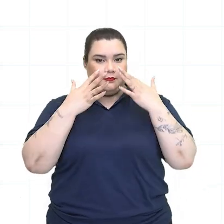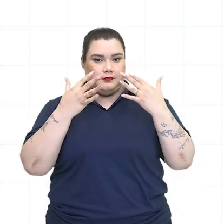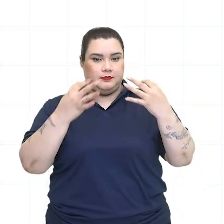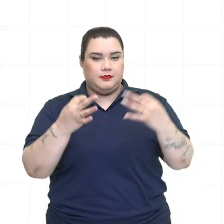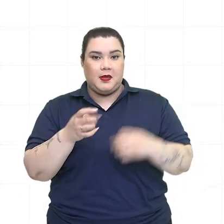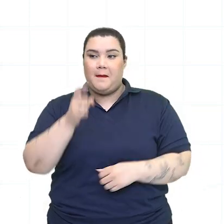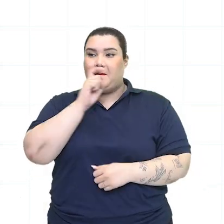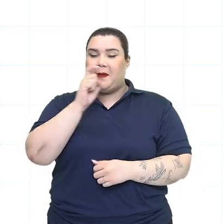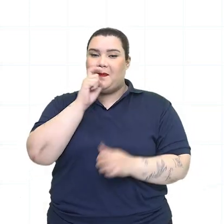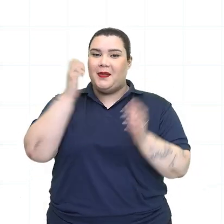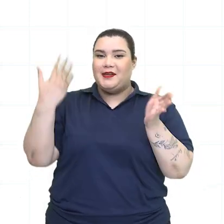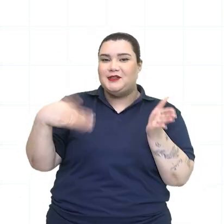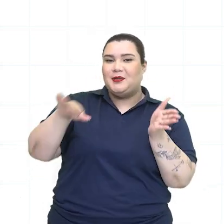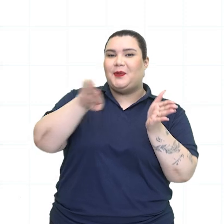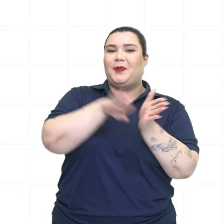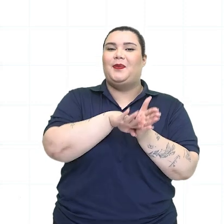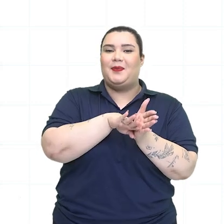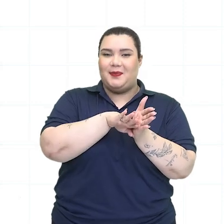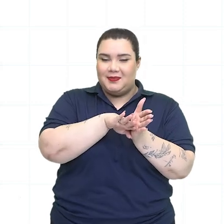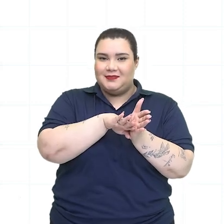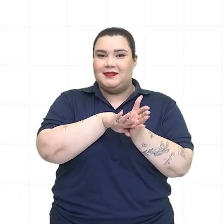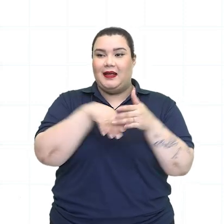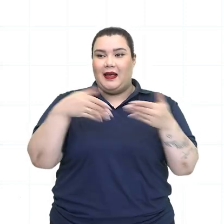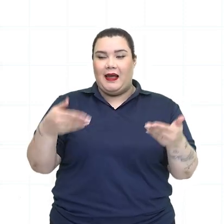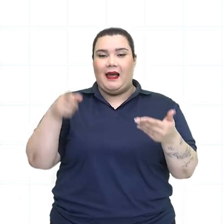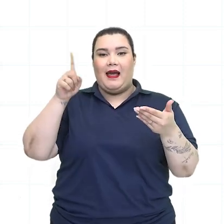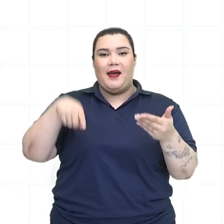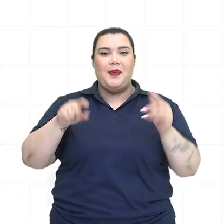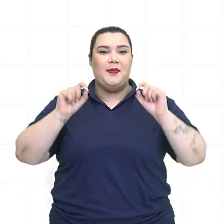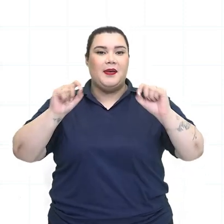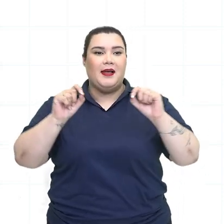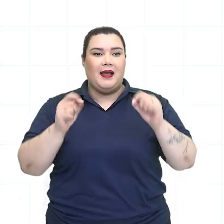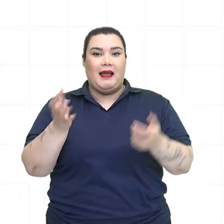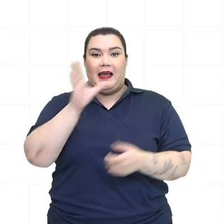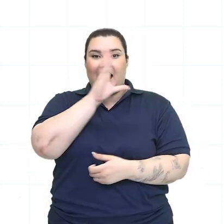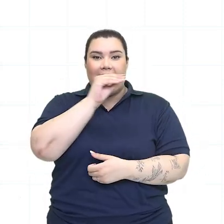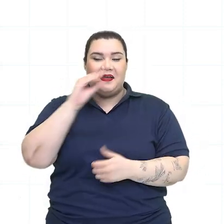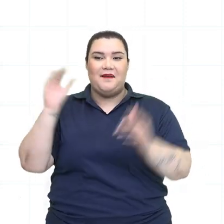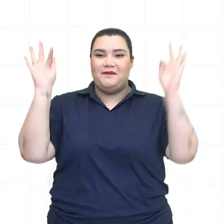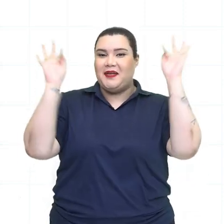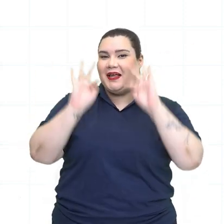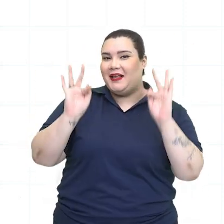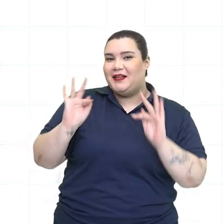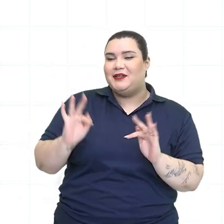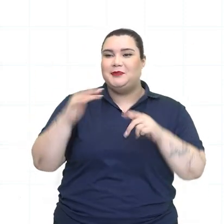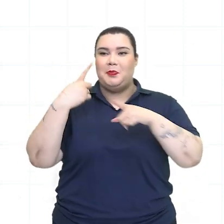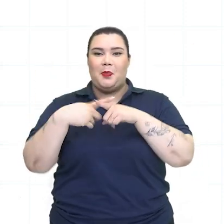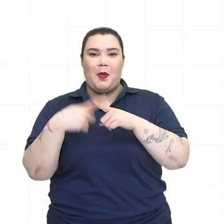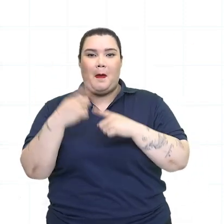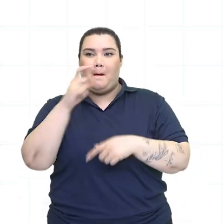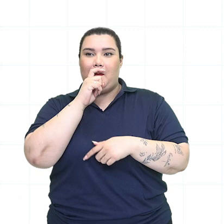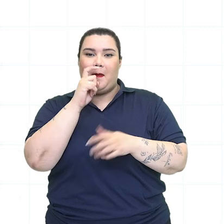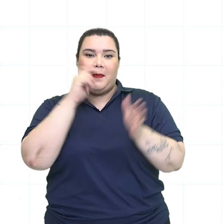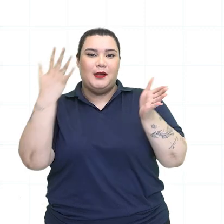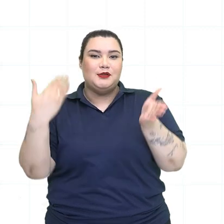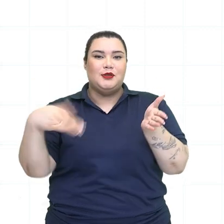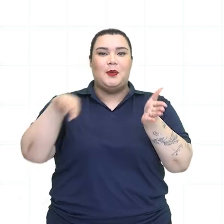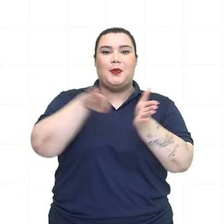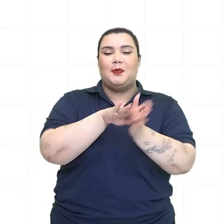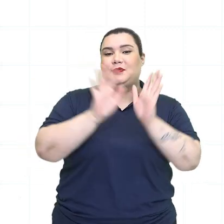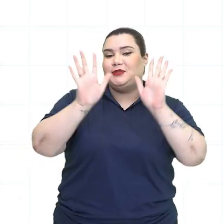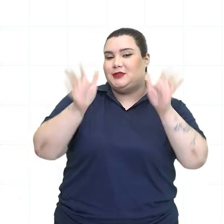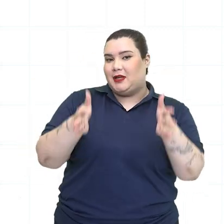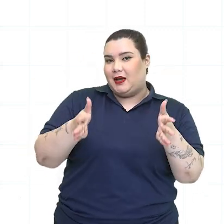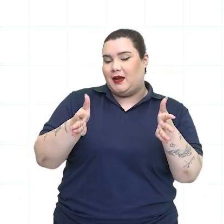digo papai chegou, né? Daquela ideia que a criança ficou feliz, ficou animada com a presença